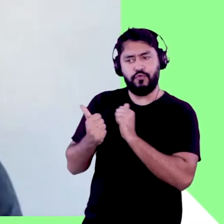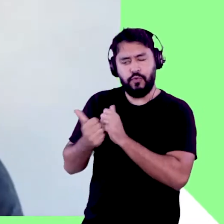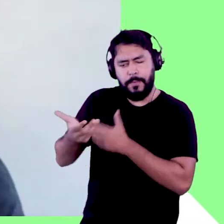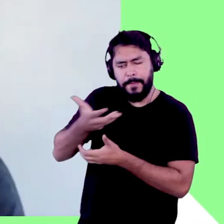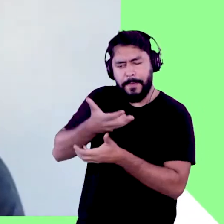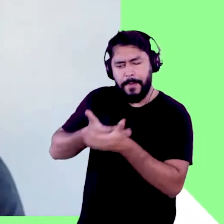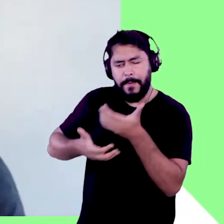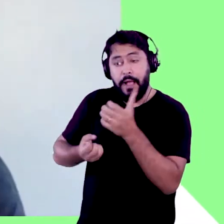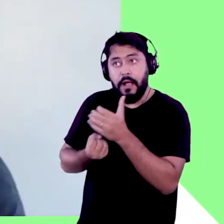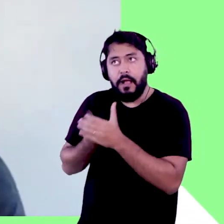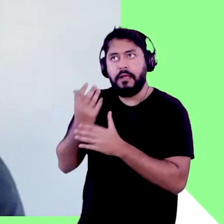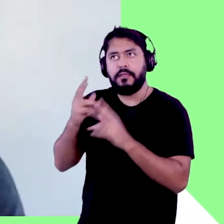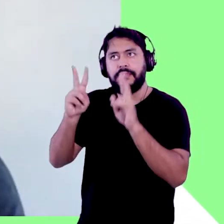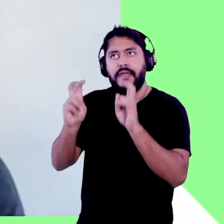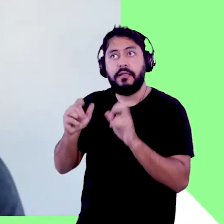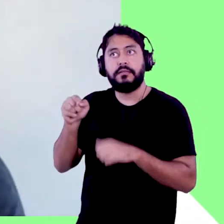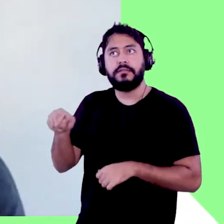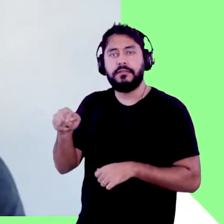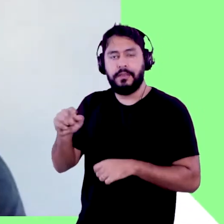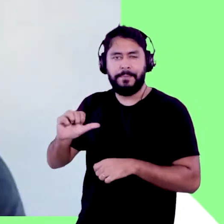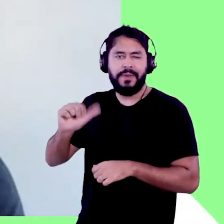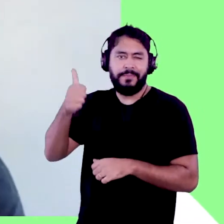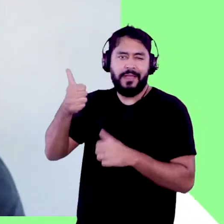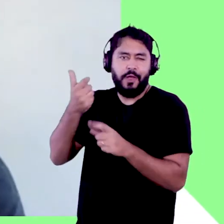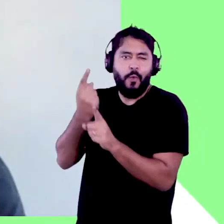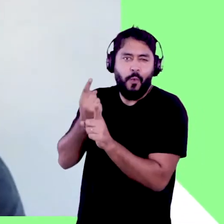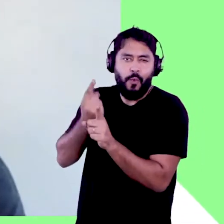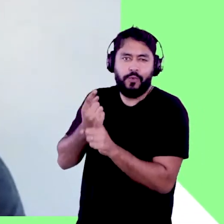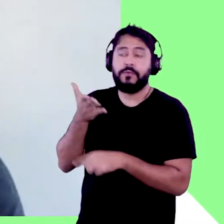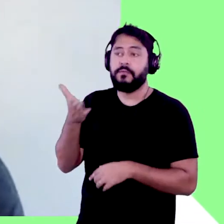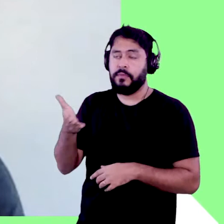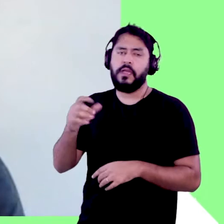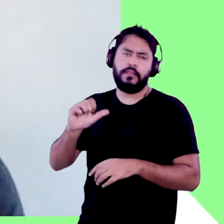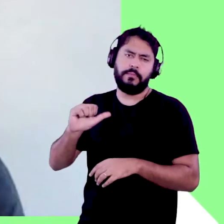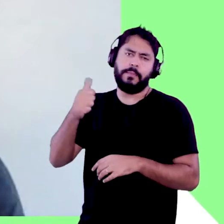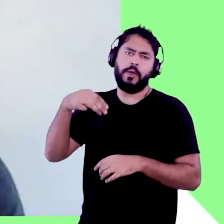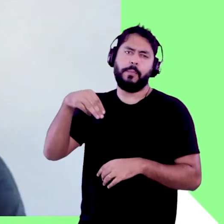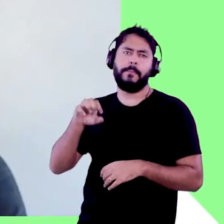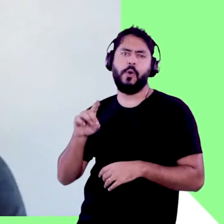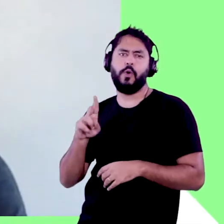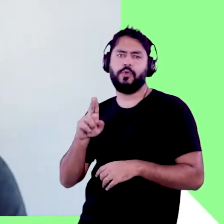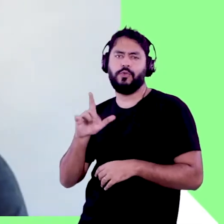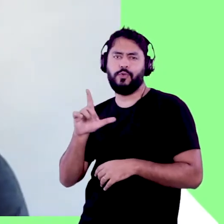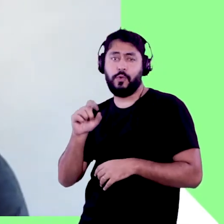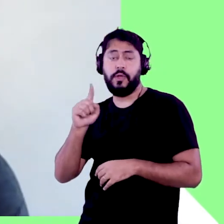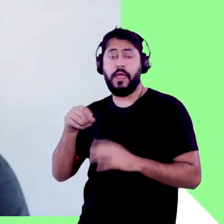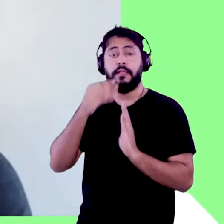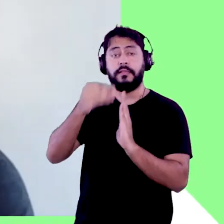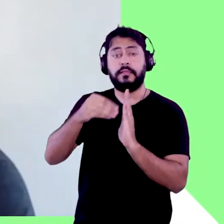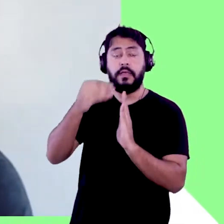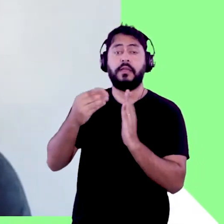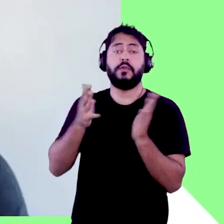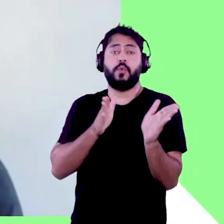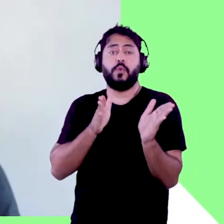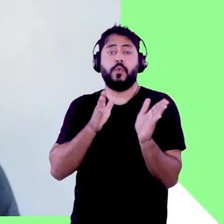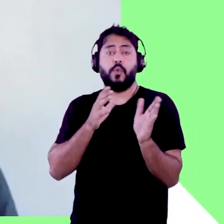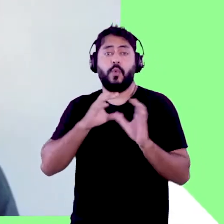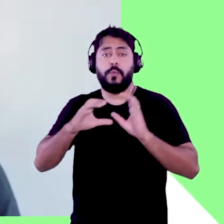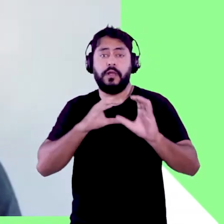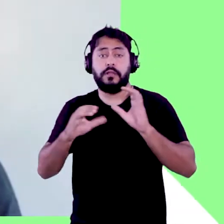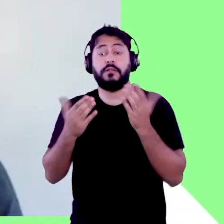encontro, que é nesse primeiro módulo, né? Que é o design e comunicação